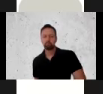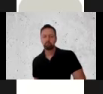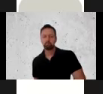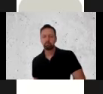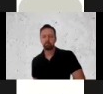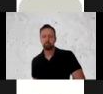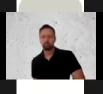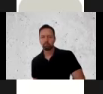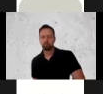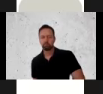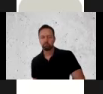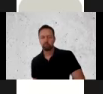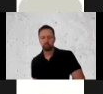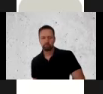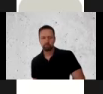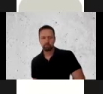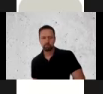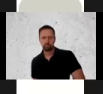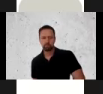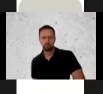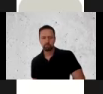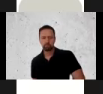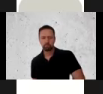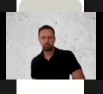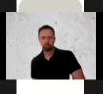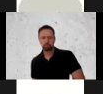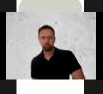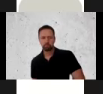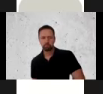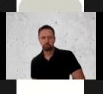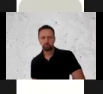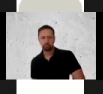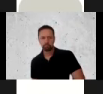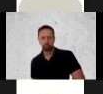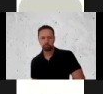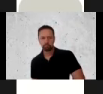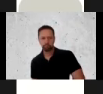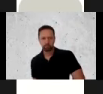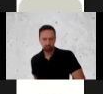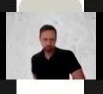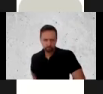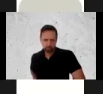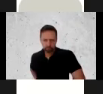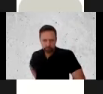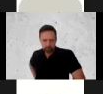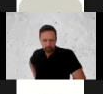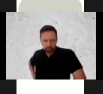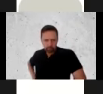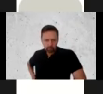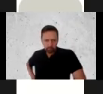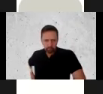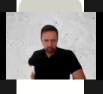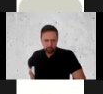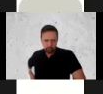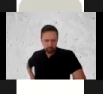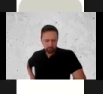Então, passando aqui às fontes de dados que eles usaram, do sistema judiciário, eles constroem essa medida de